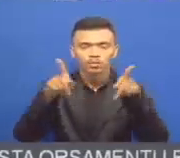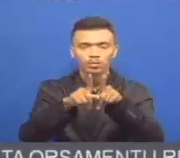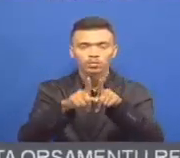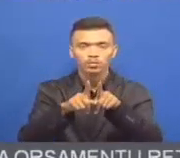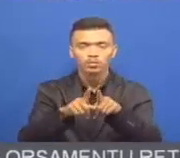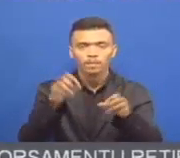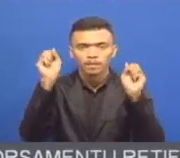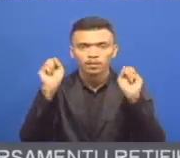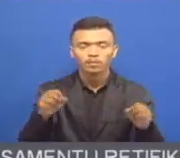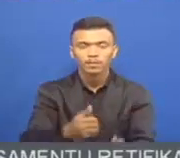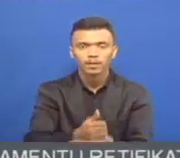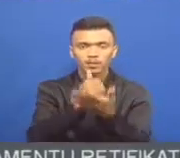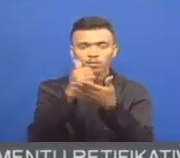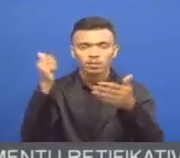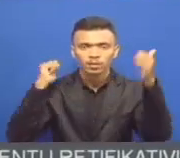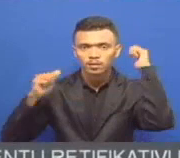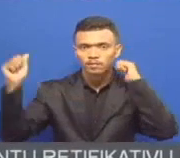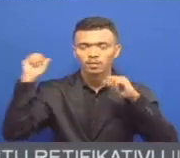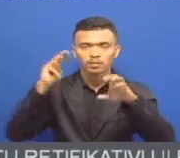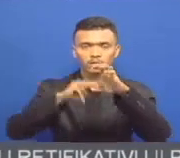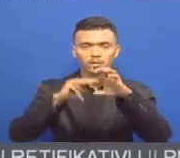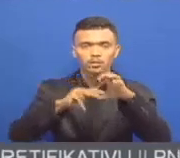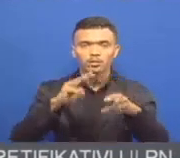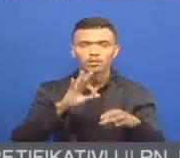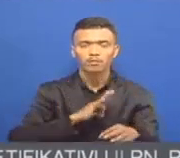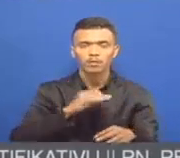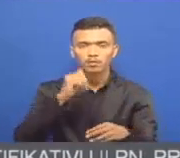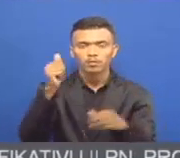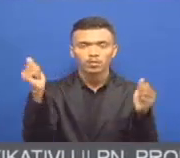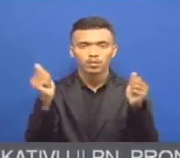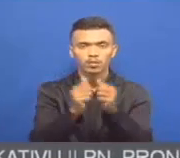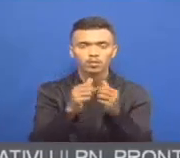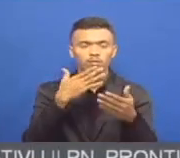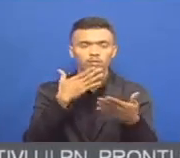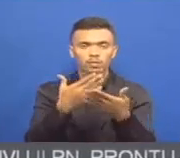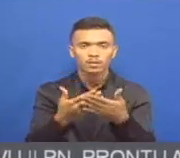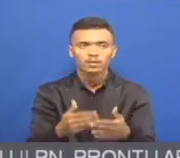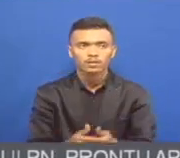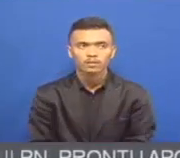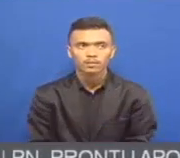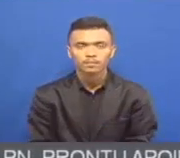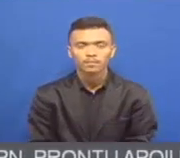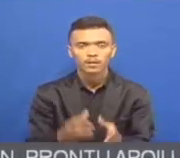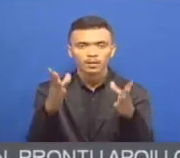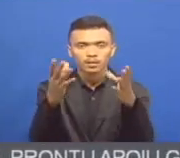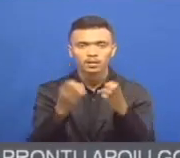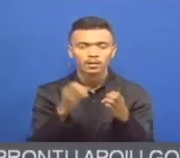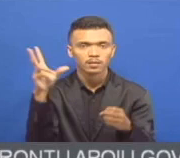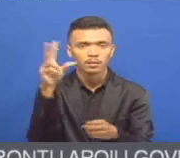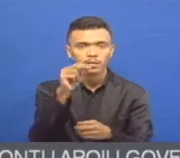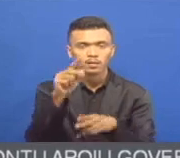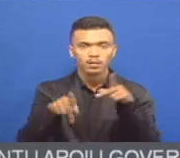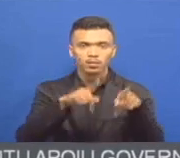integrado. Auto bele apoio, atividade mercadoria e a Fatumeia no dalan legal. Hakara kalakoi, comunidade